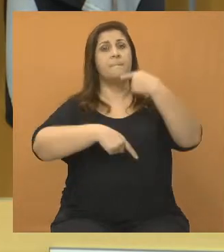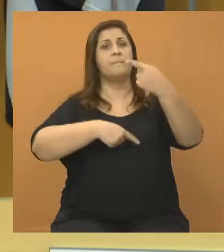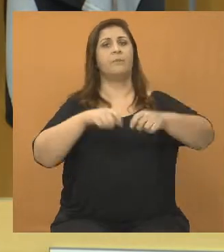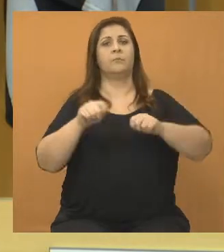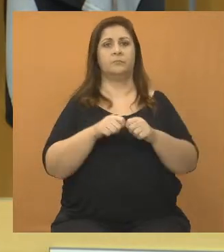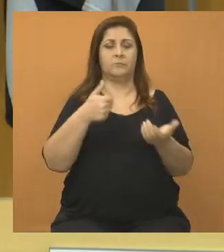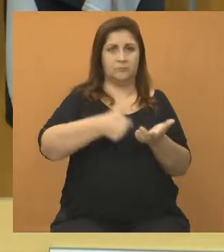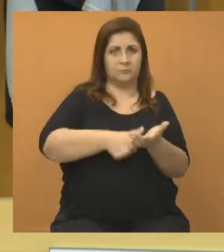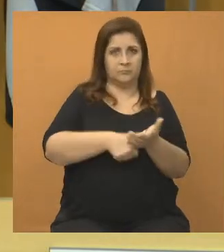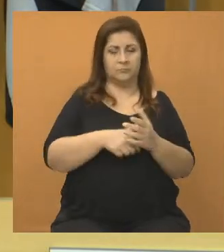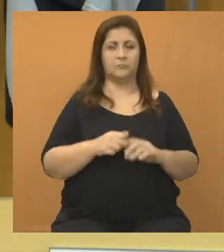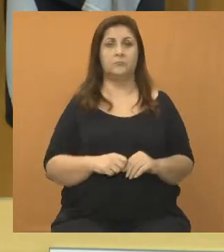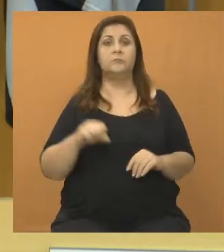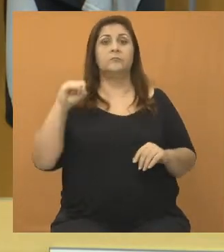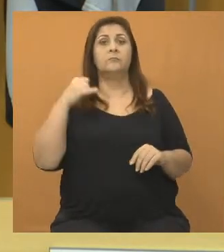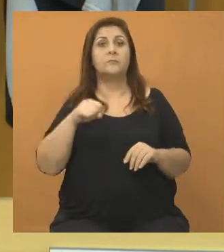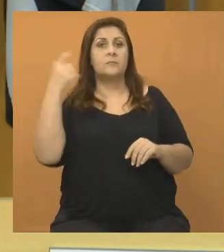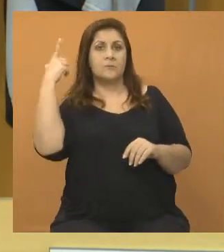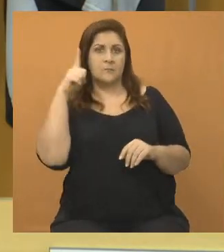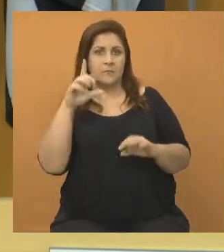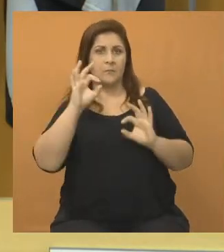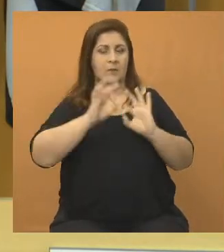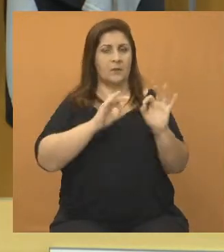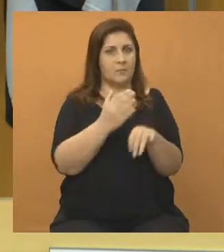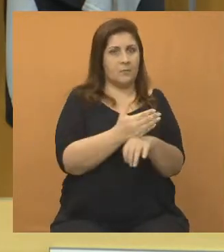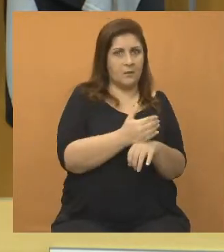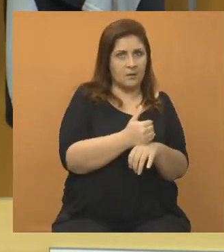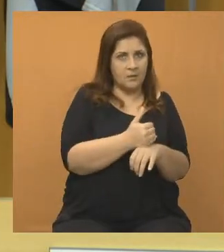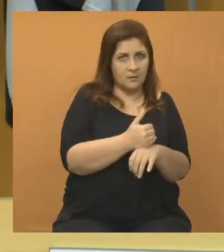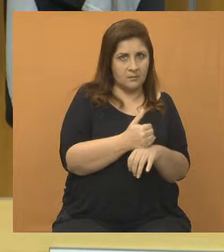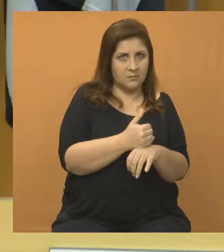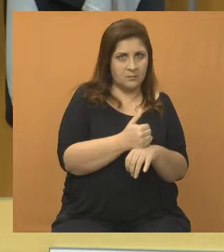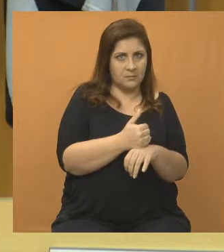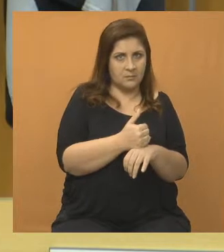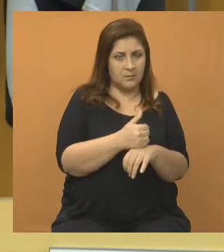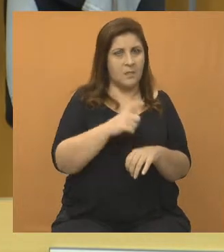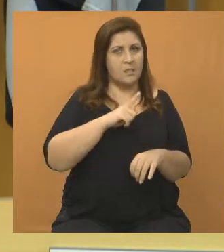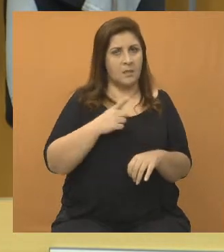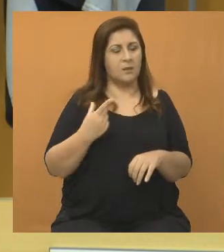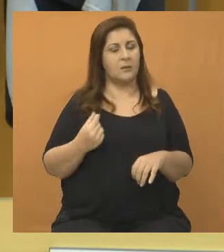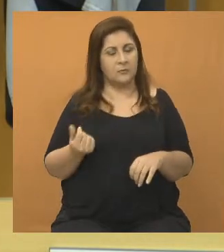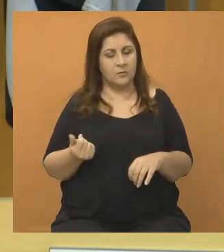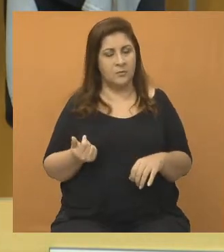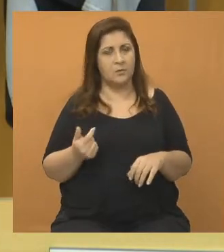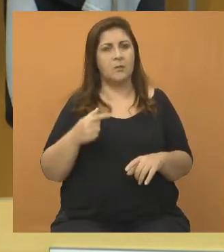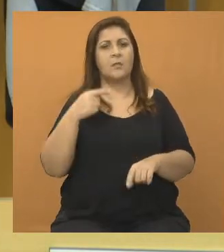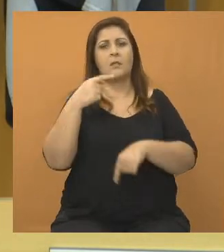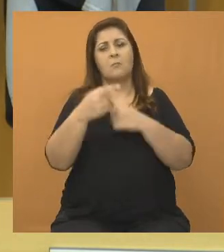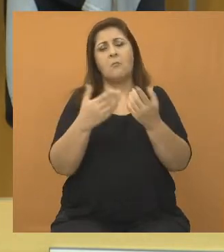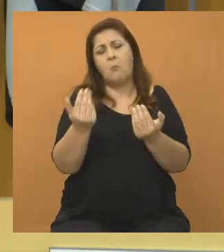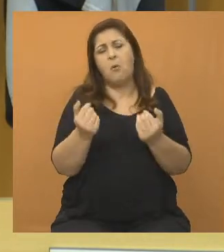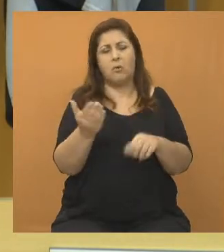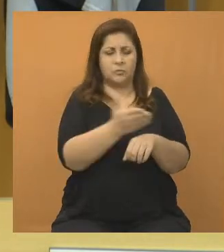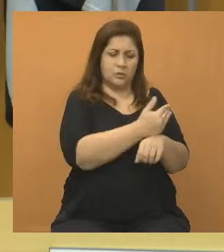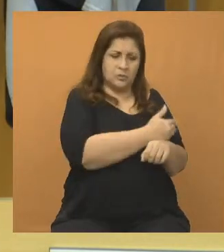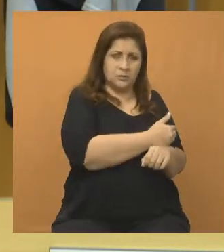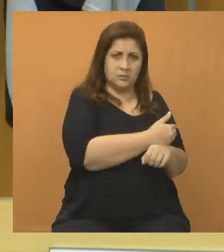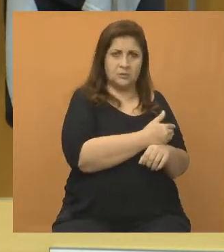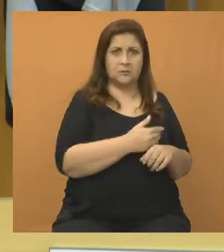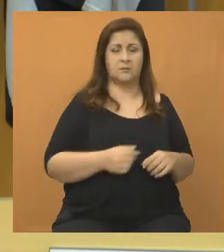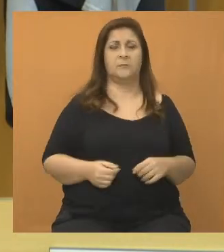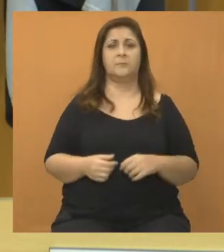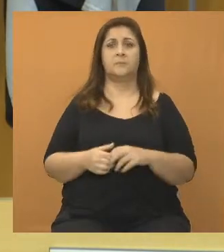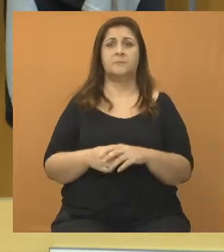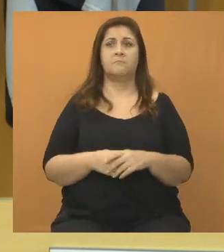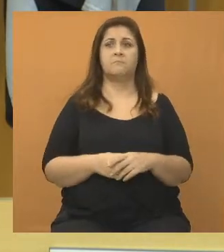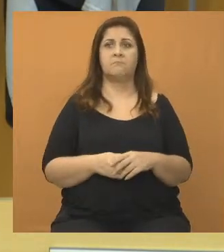regularização. Então, se a gente conseguir sanar antes e tiver a possibilidade de caixa, isso não impede de trazer adiante, como a gente fez com o próprio